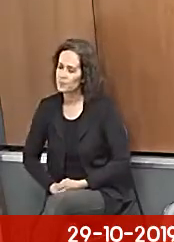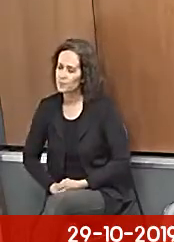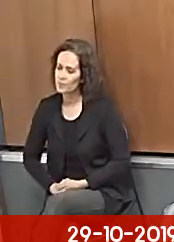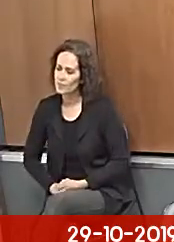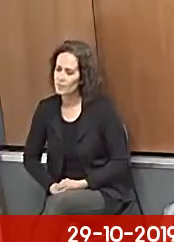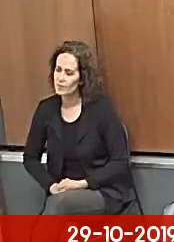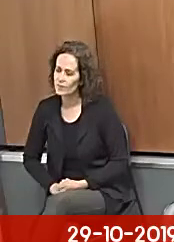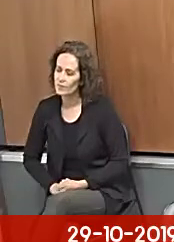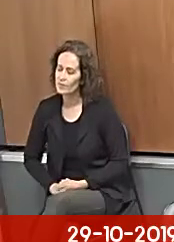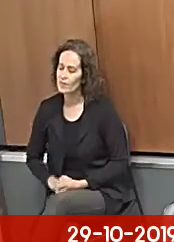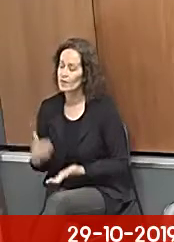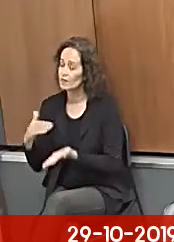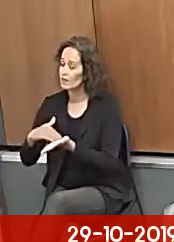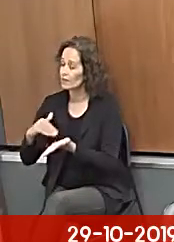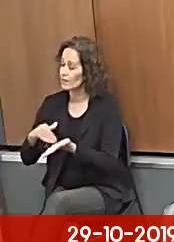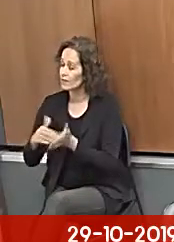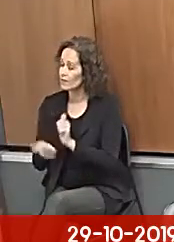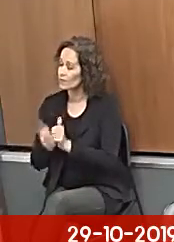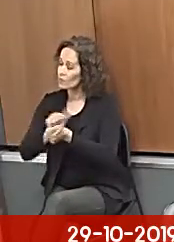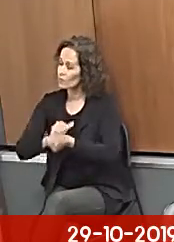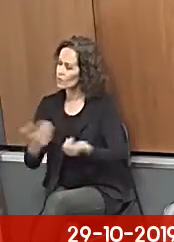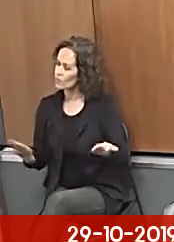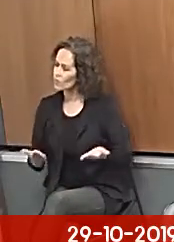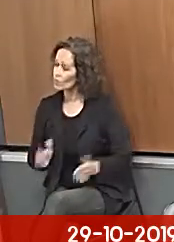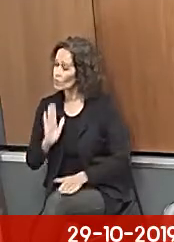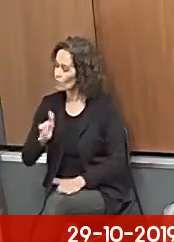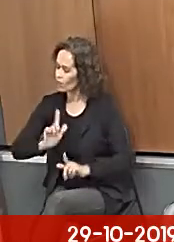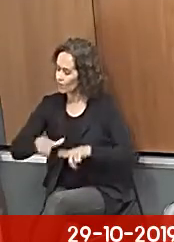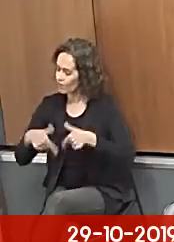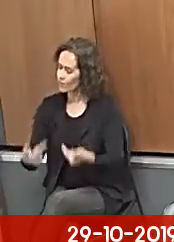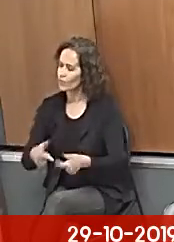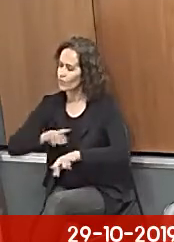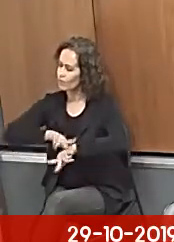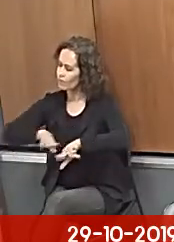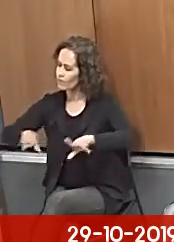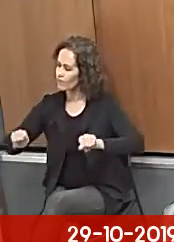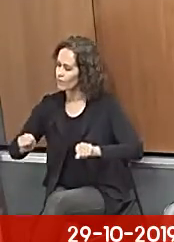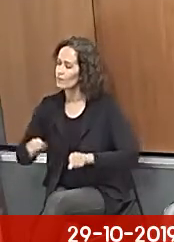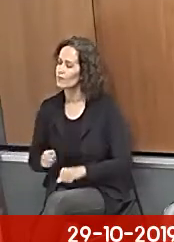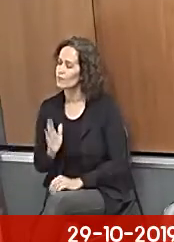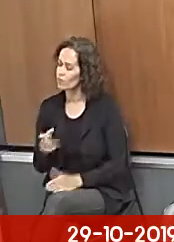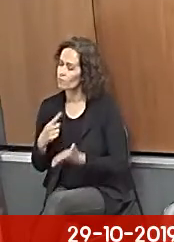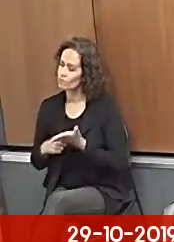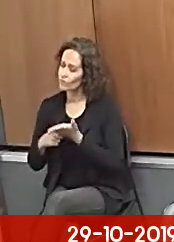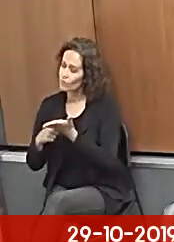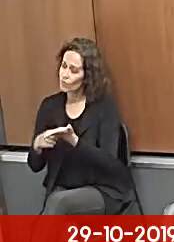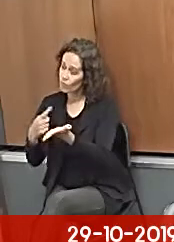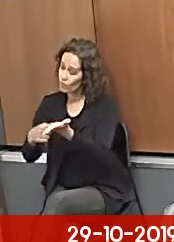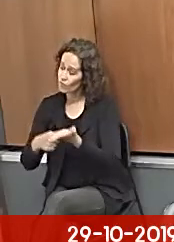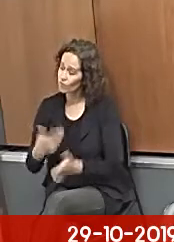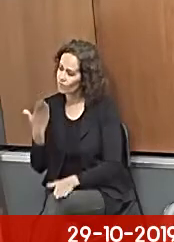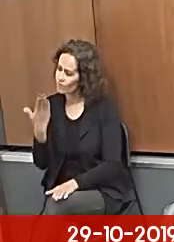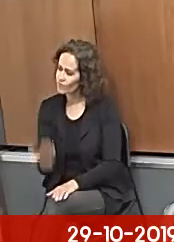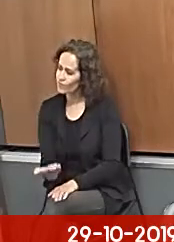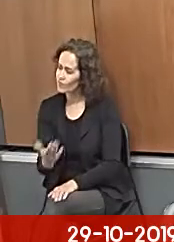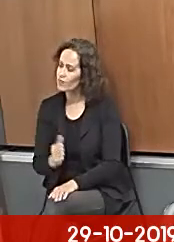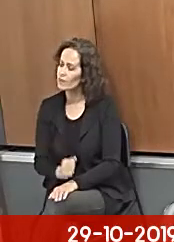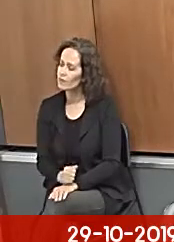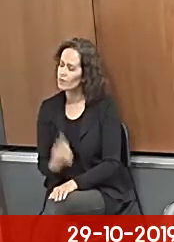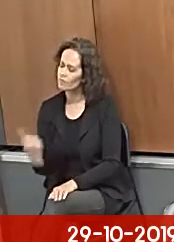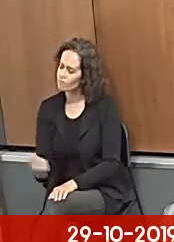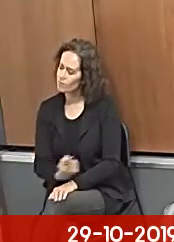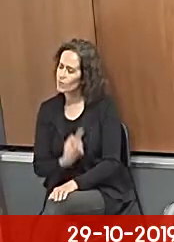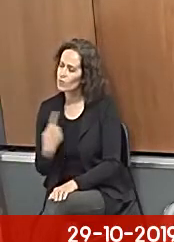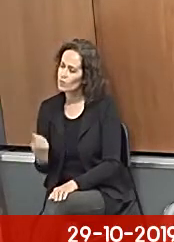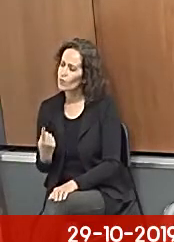Dentro da Subsecretaria de Esportes, hoje, a gente já tem algumas ações. Tá? Já fica o meu convite para você, para a gente tentar